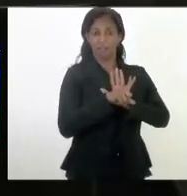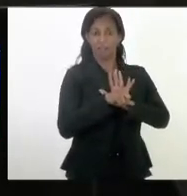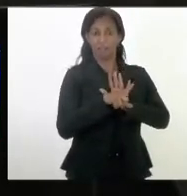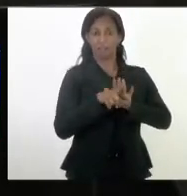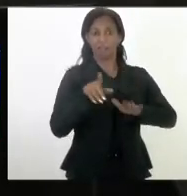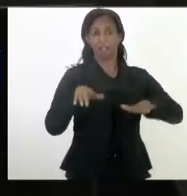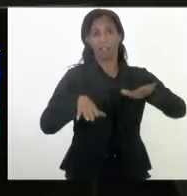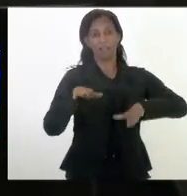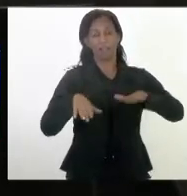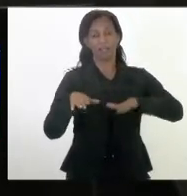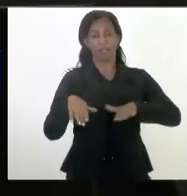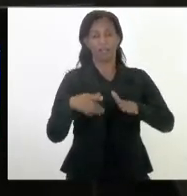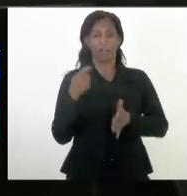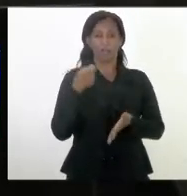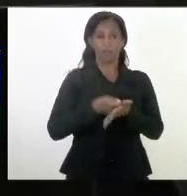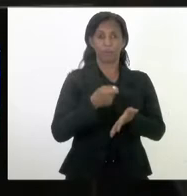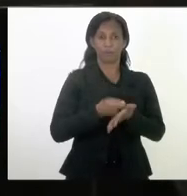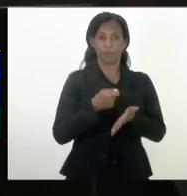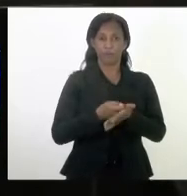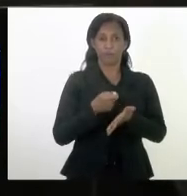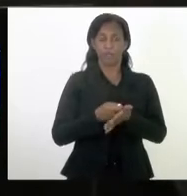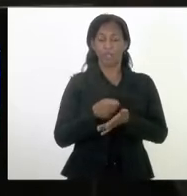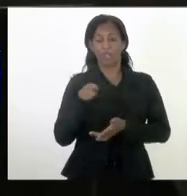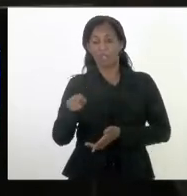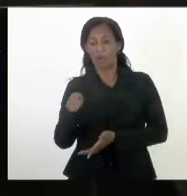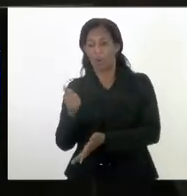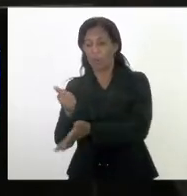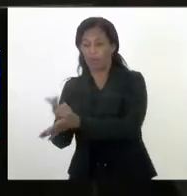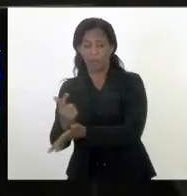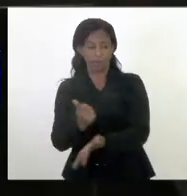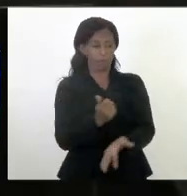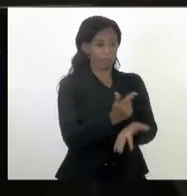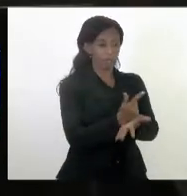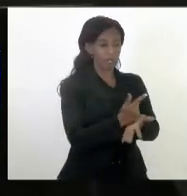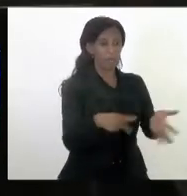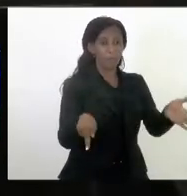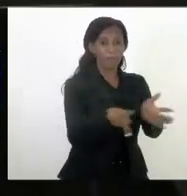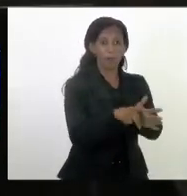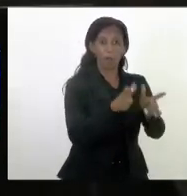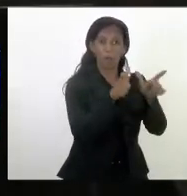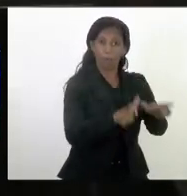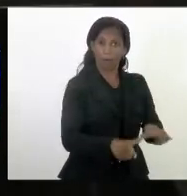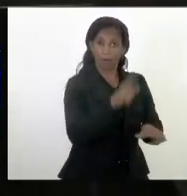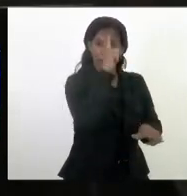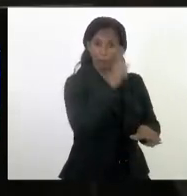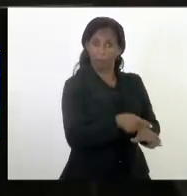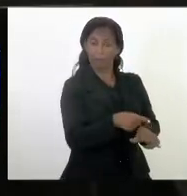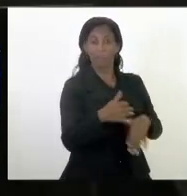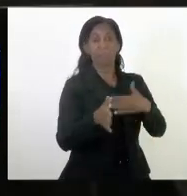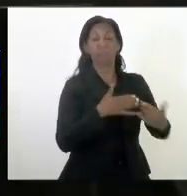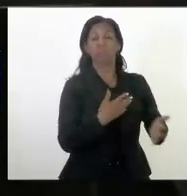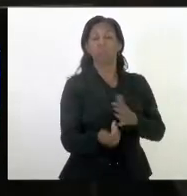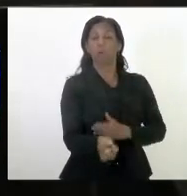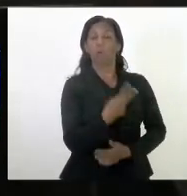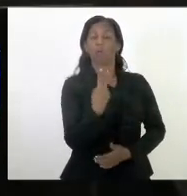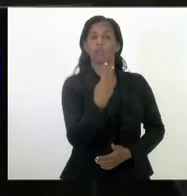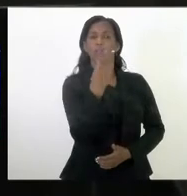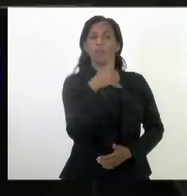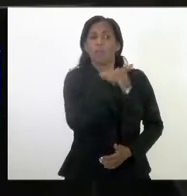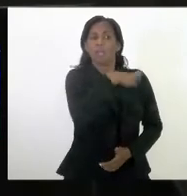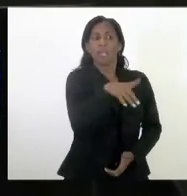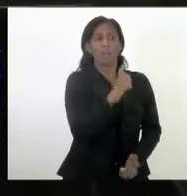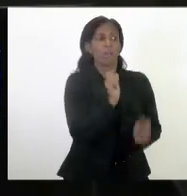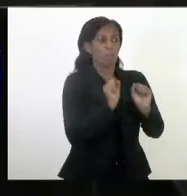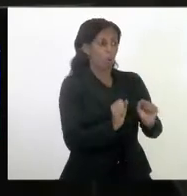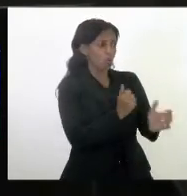a obrigatoriedade de adquirir este ou aquele produto naqueles lugares que eles determinam, qualquer que seja o preço. Quem puder, que compre.